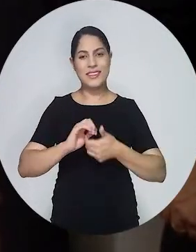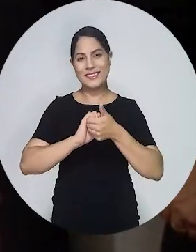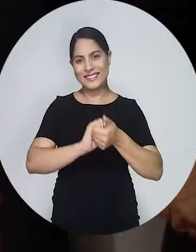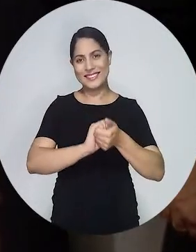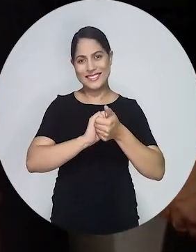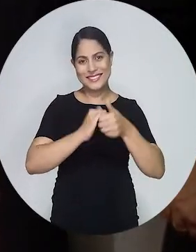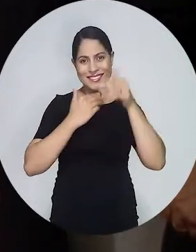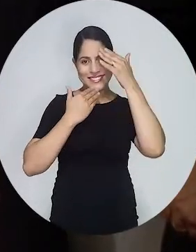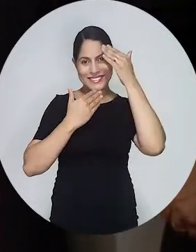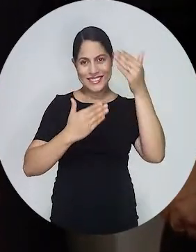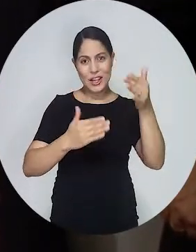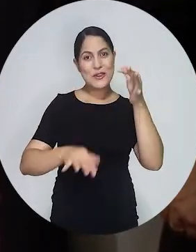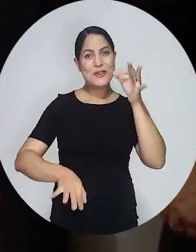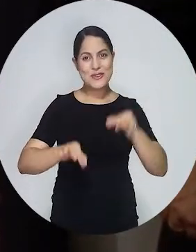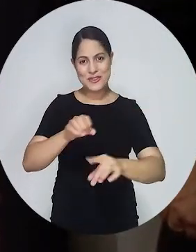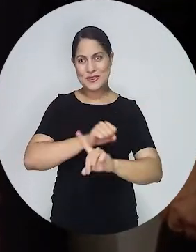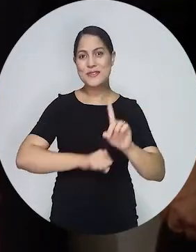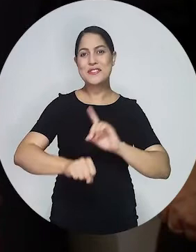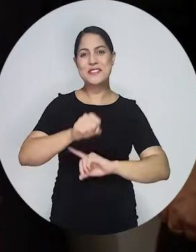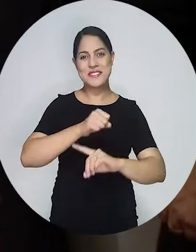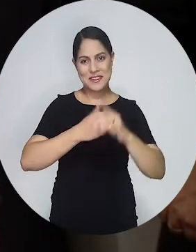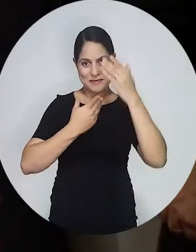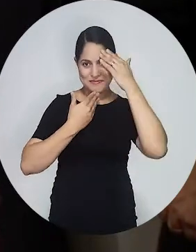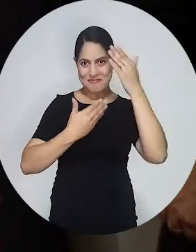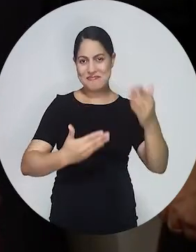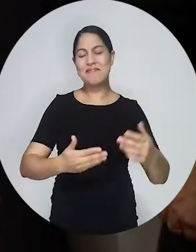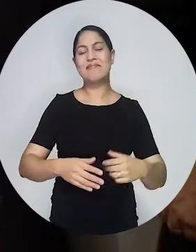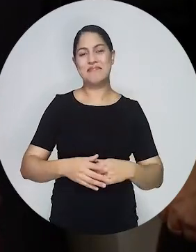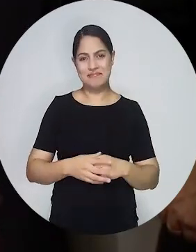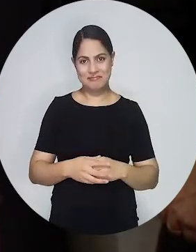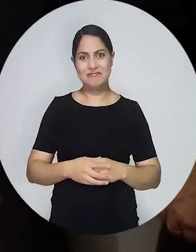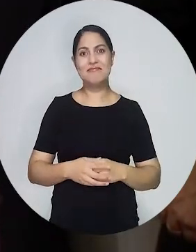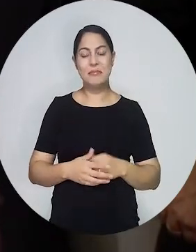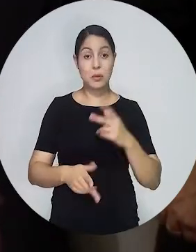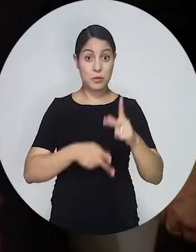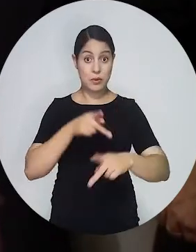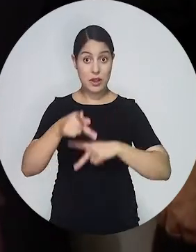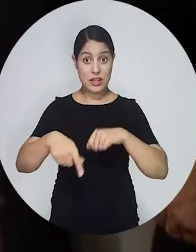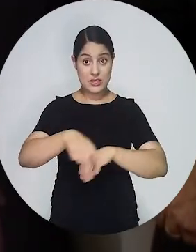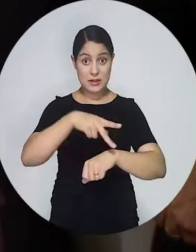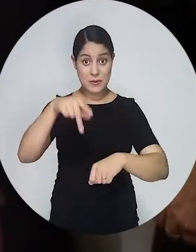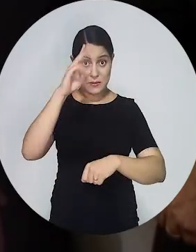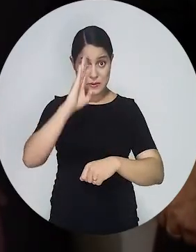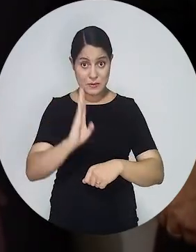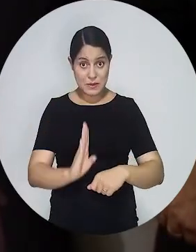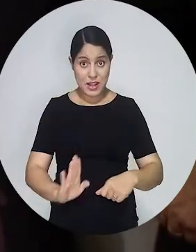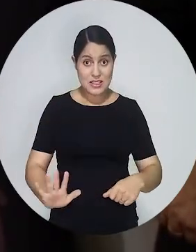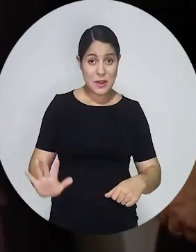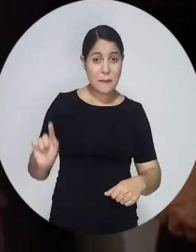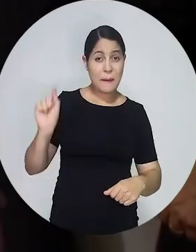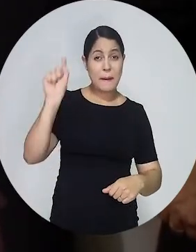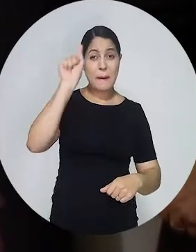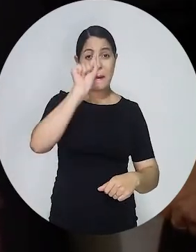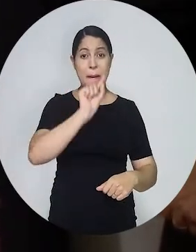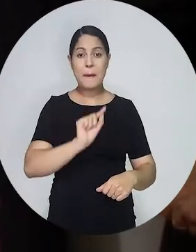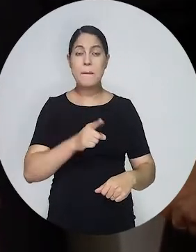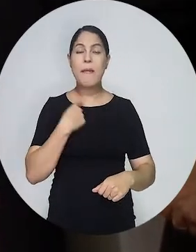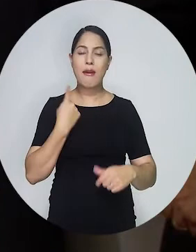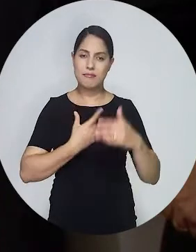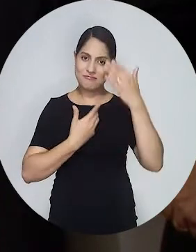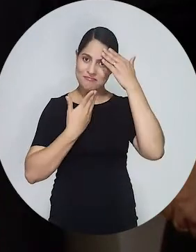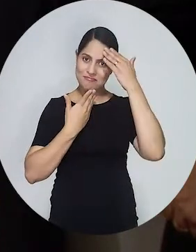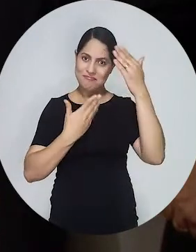Emanuel, eu cumprimento e agradeço a todos os ministros do Tribunal da Justiça Social. E em nome da advocacia